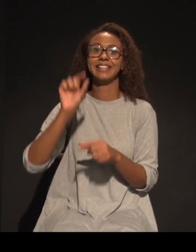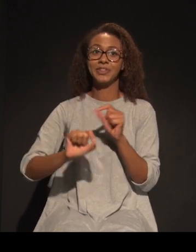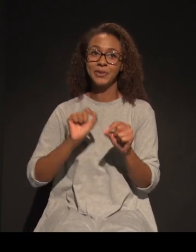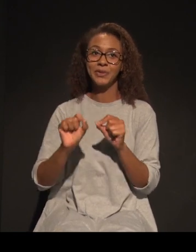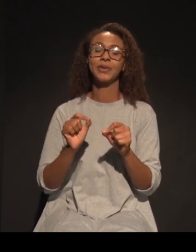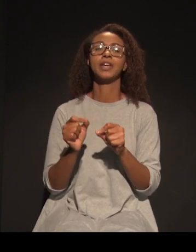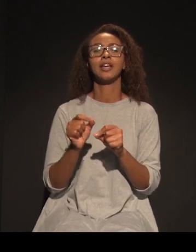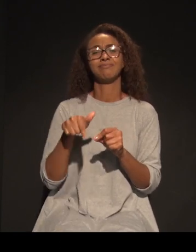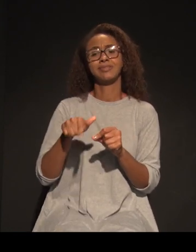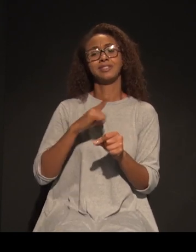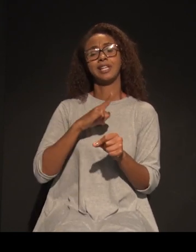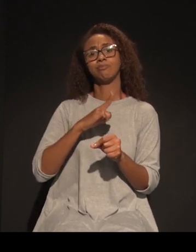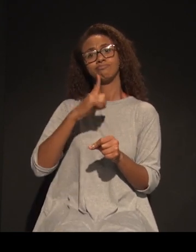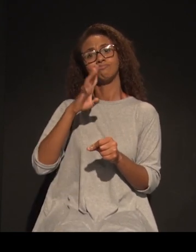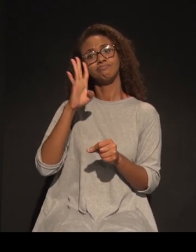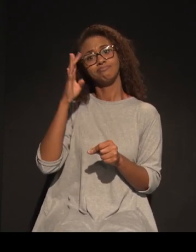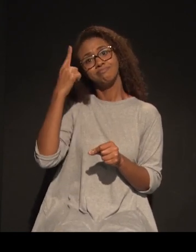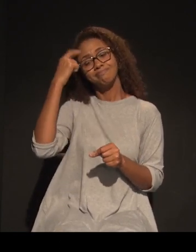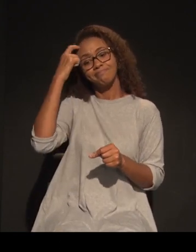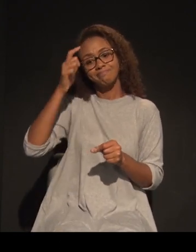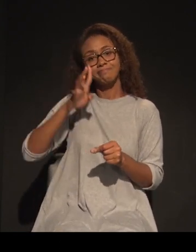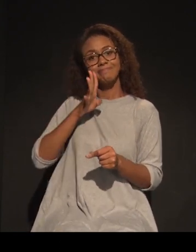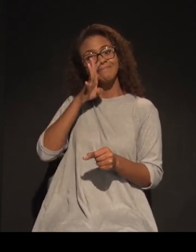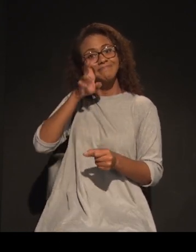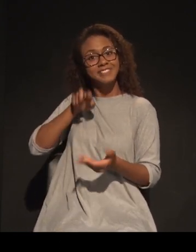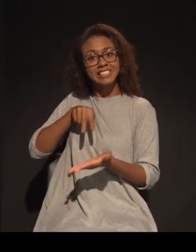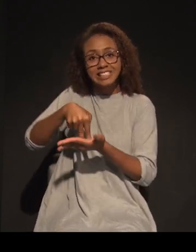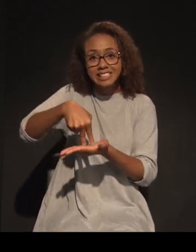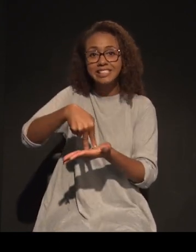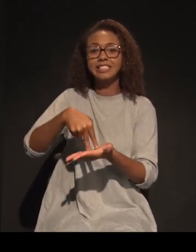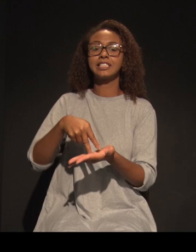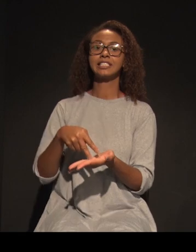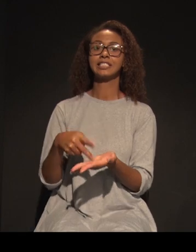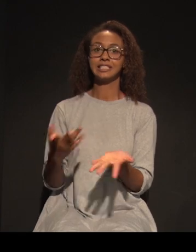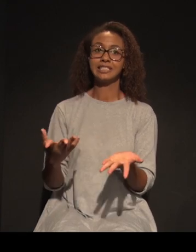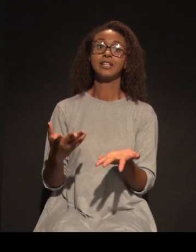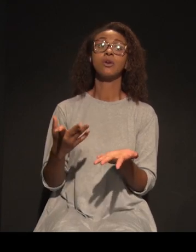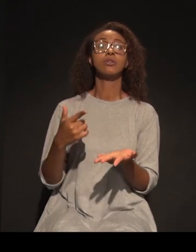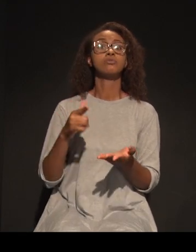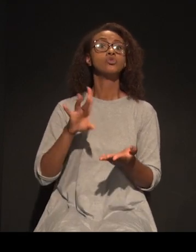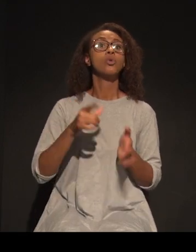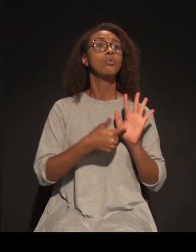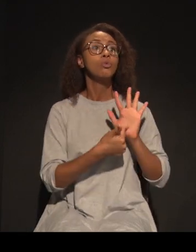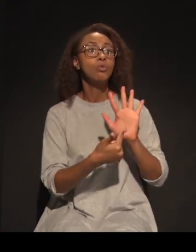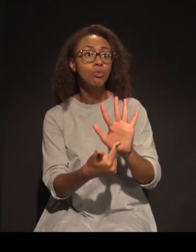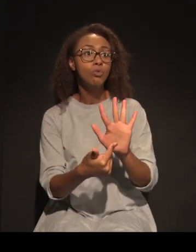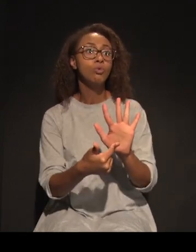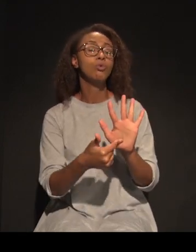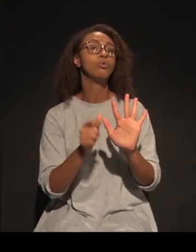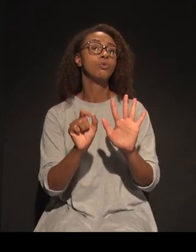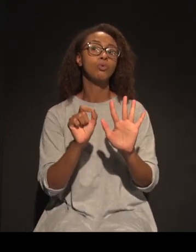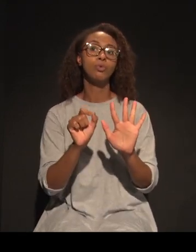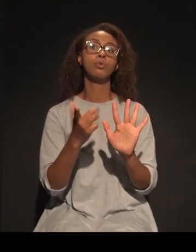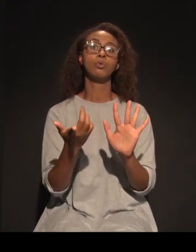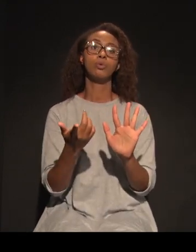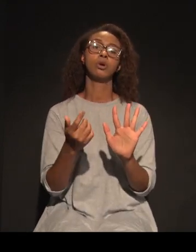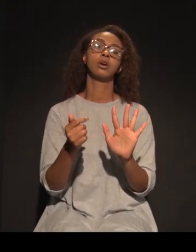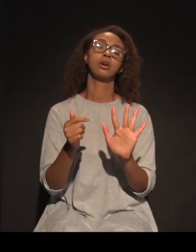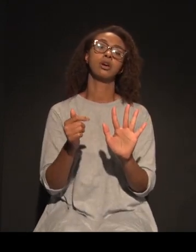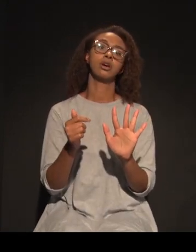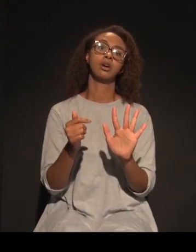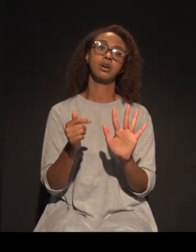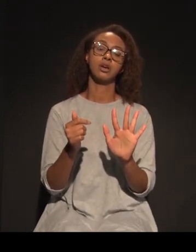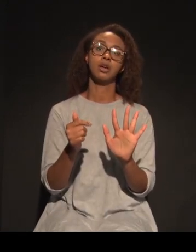de ilha de resistência né é uma forma de a gente trazer para o cenário da cidade de são paulo